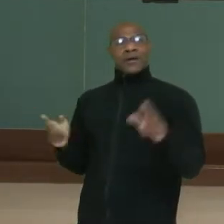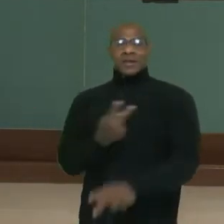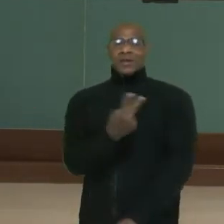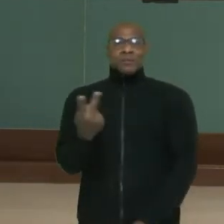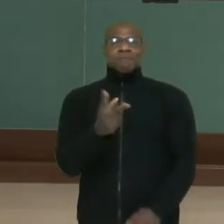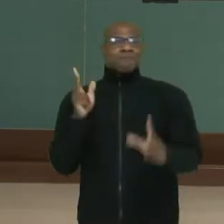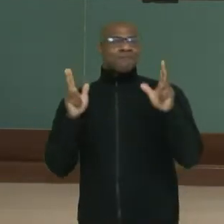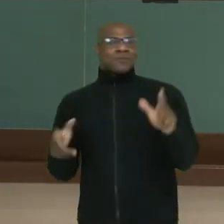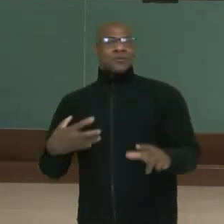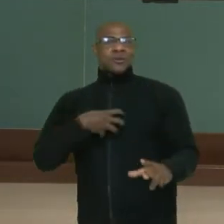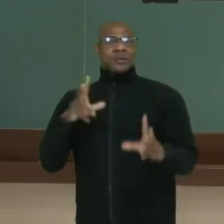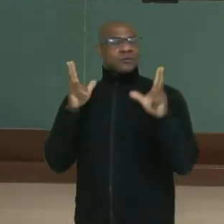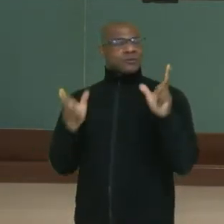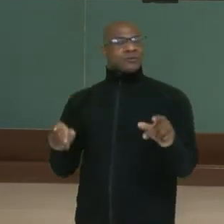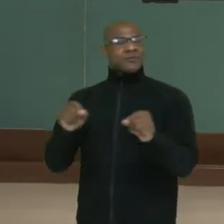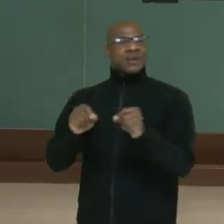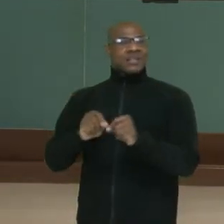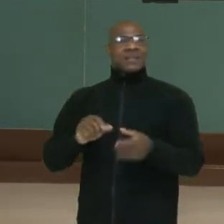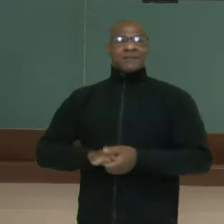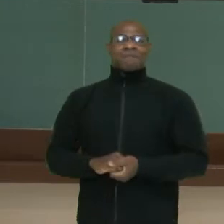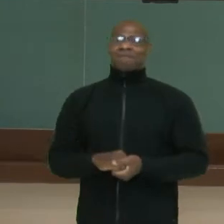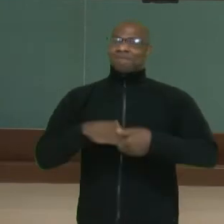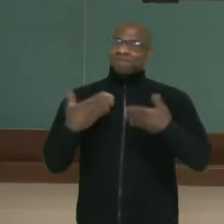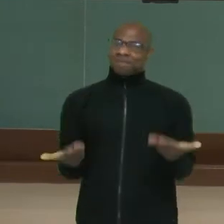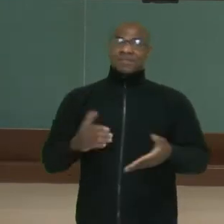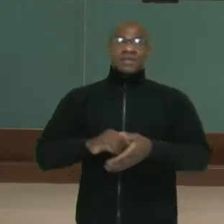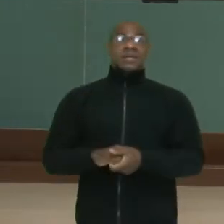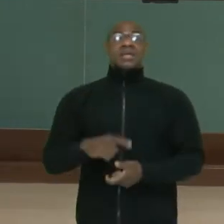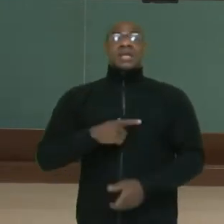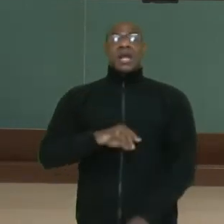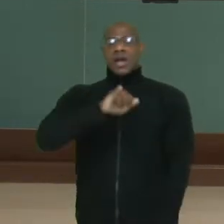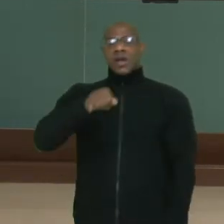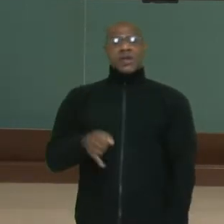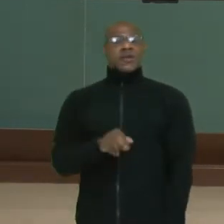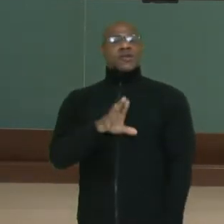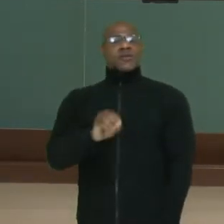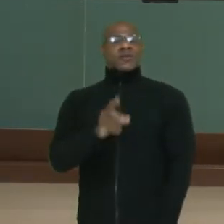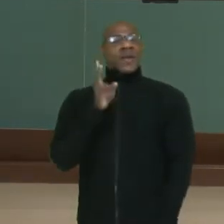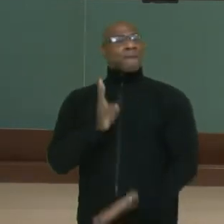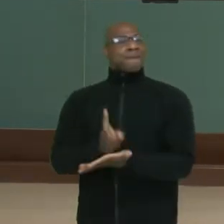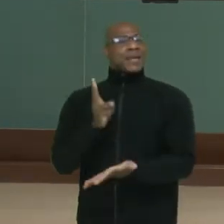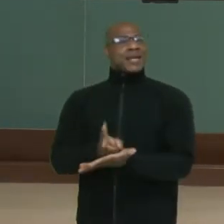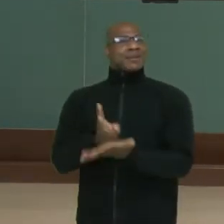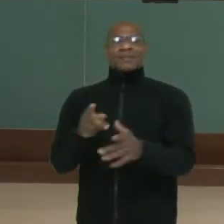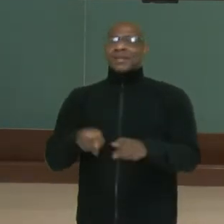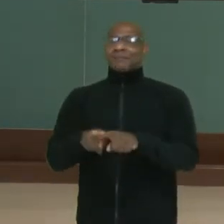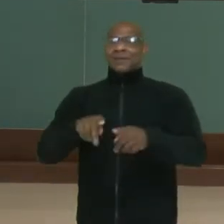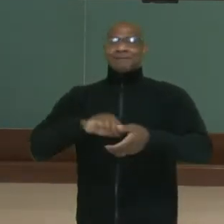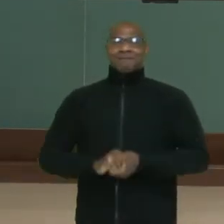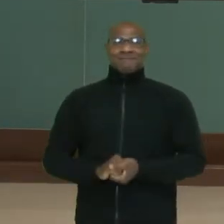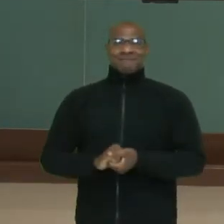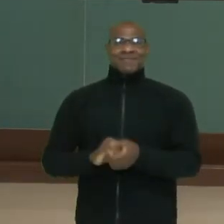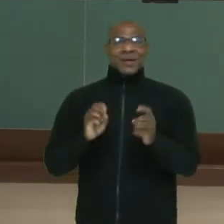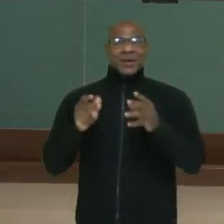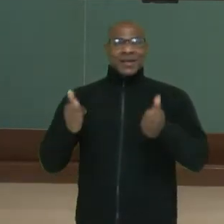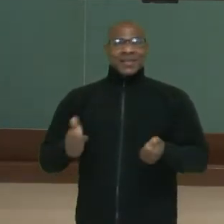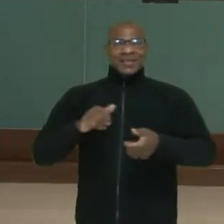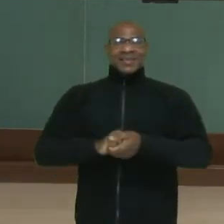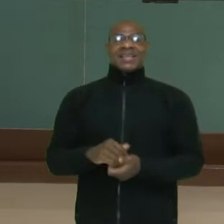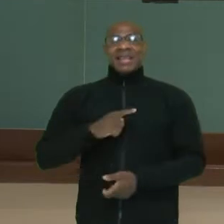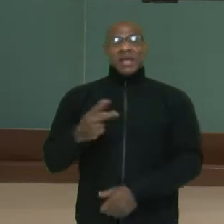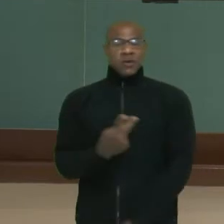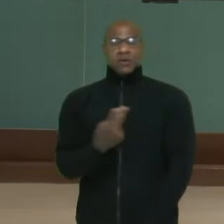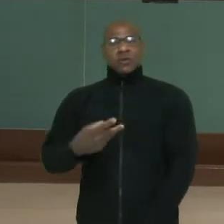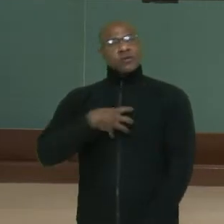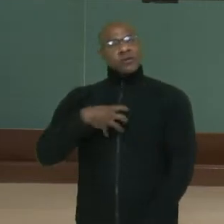duas formas. E lembrando que aqui o juro está ao mês, então o tempo é um só ali, ok? Tem as duas